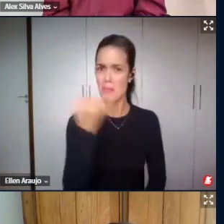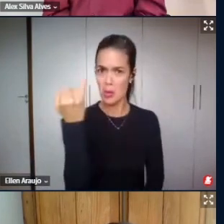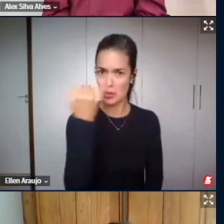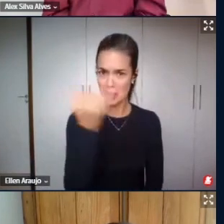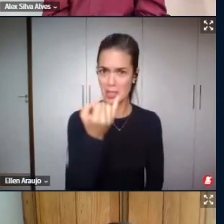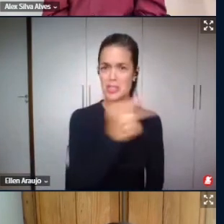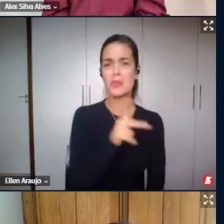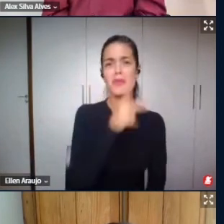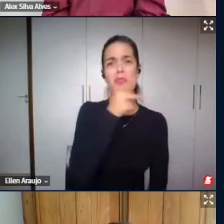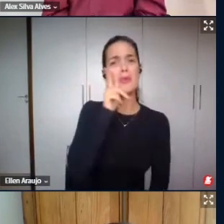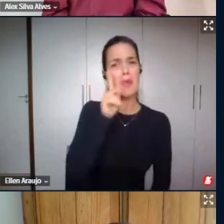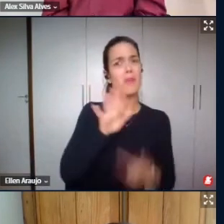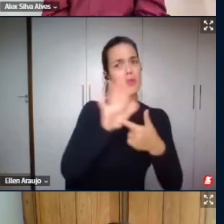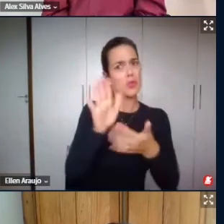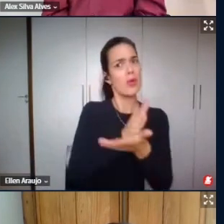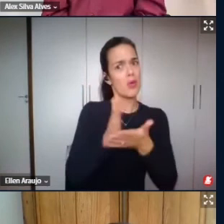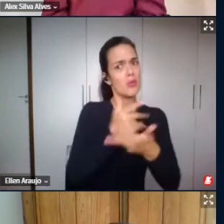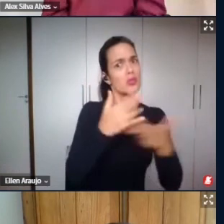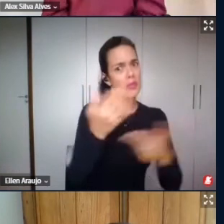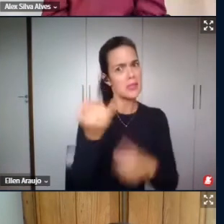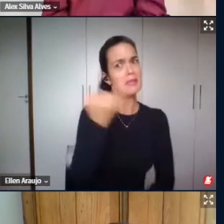Alex ali